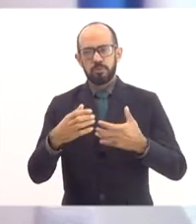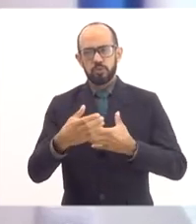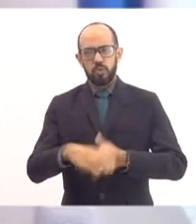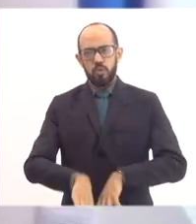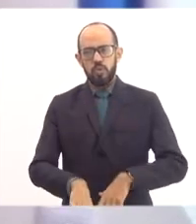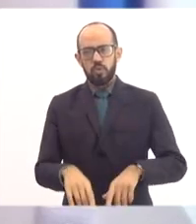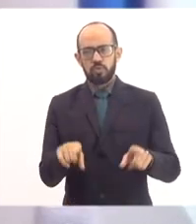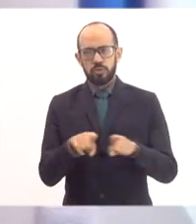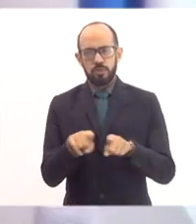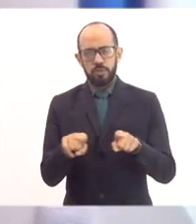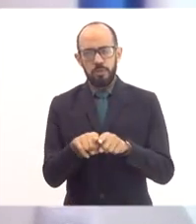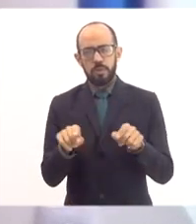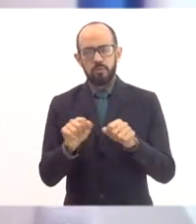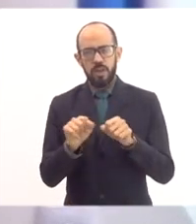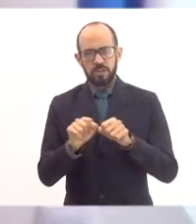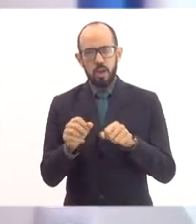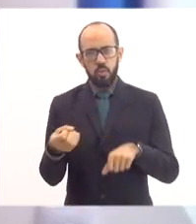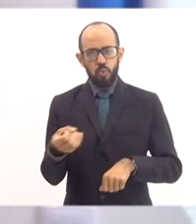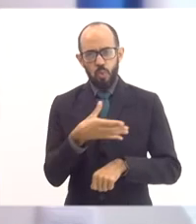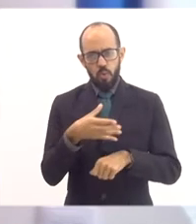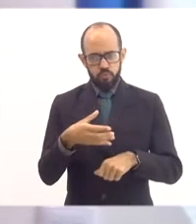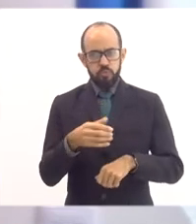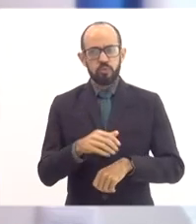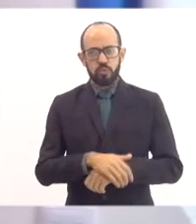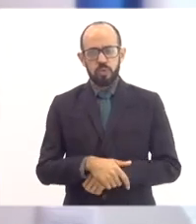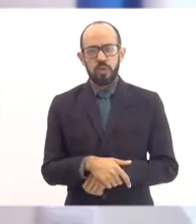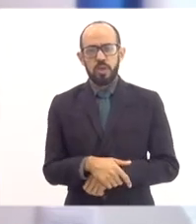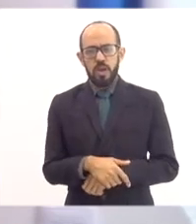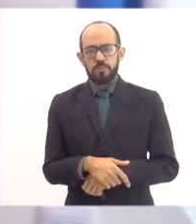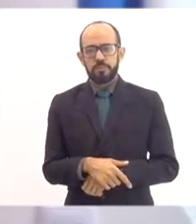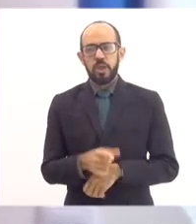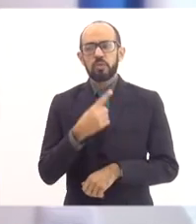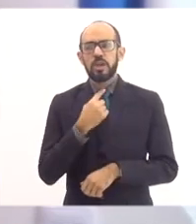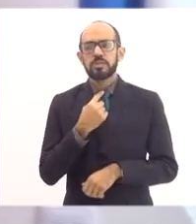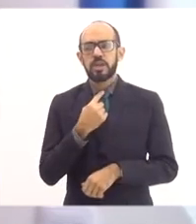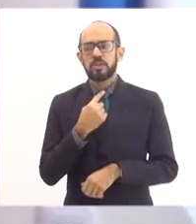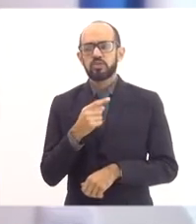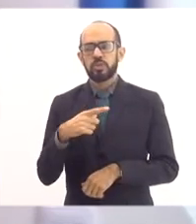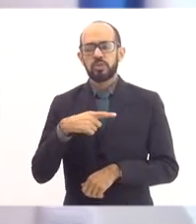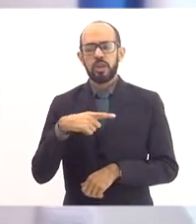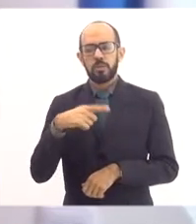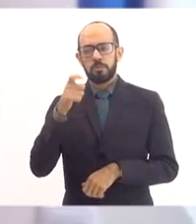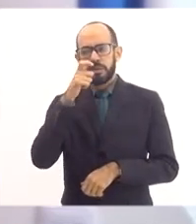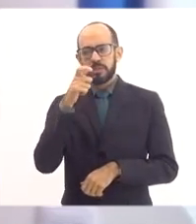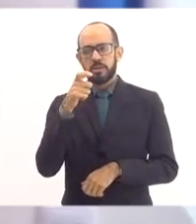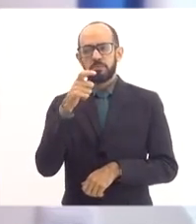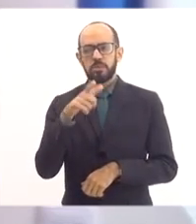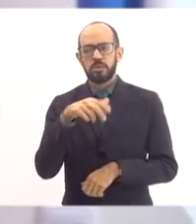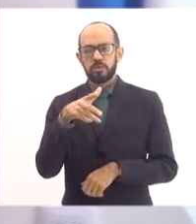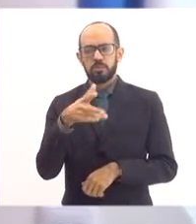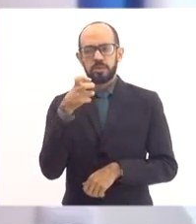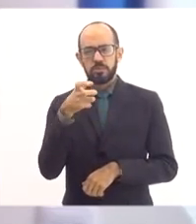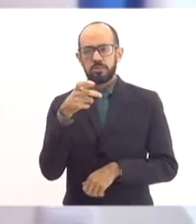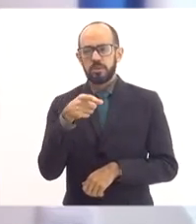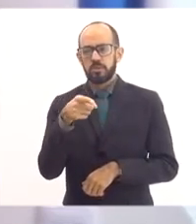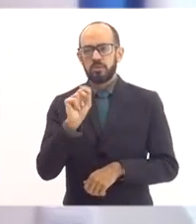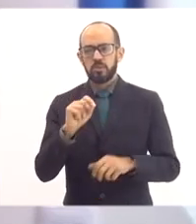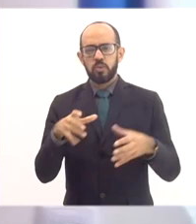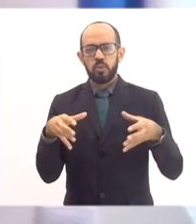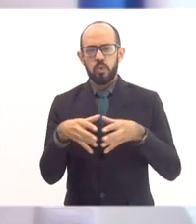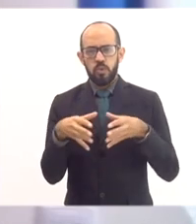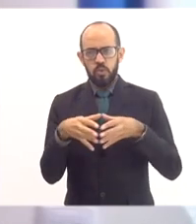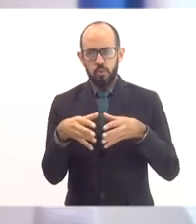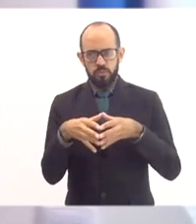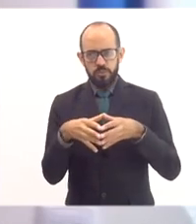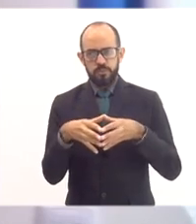para realizar novos concursos. Então, esse é o desejo que eu tenho percebido por parte da tropa, do comando da tropa. Então